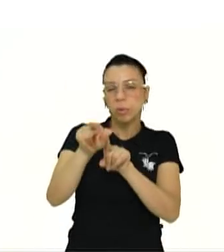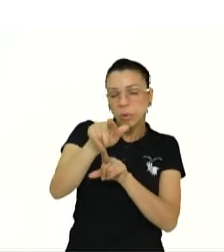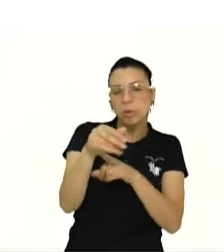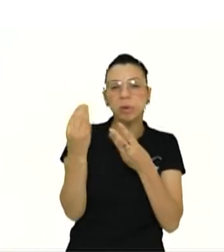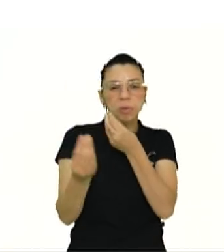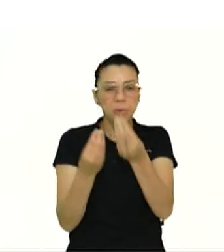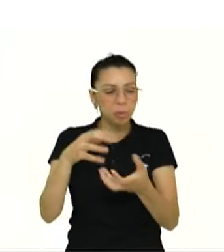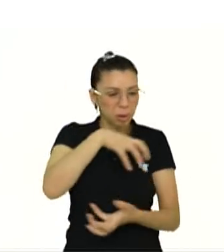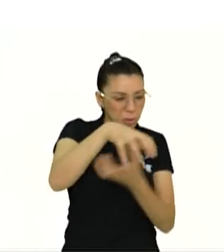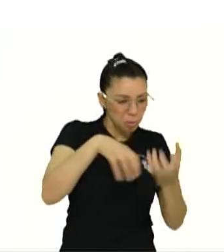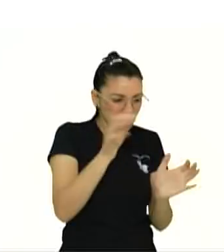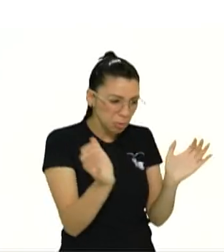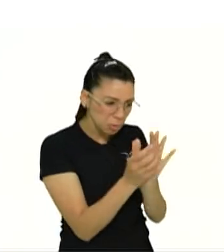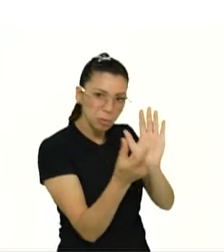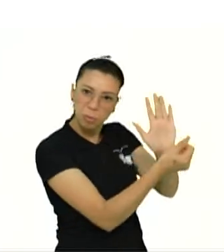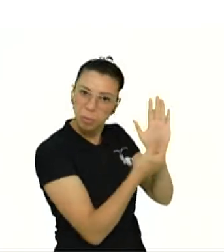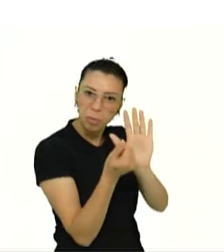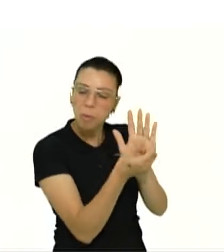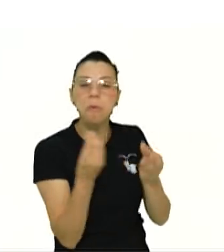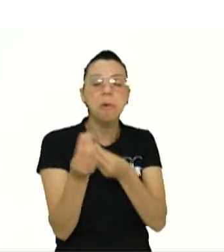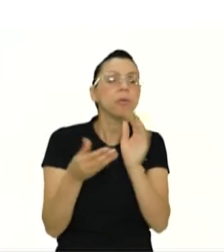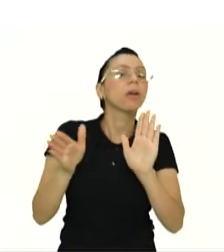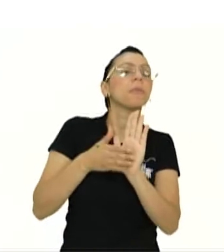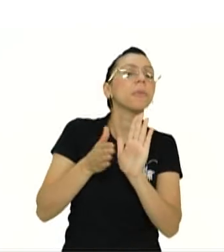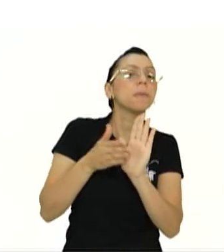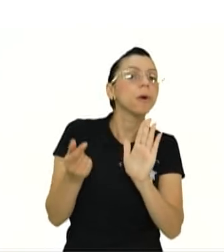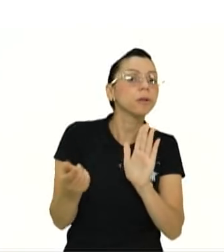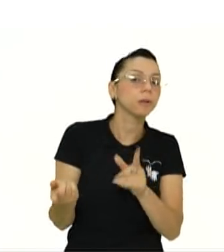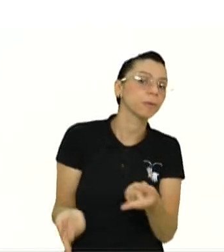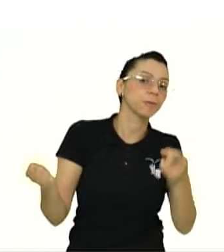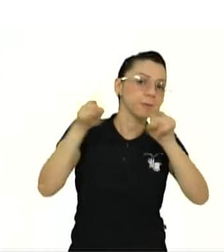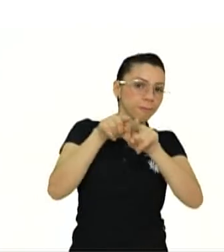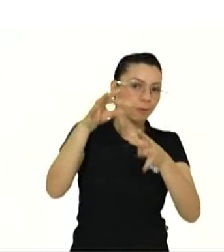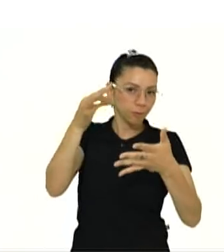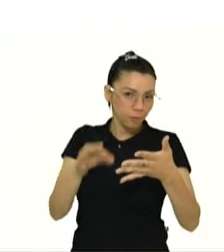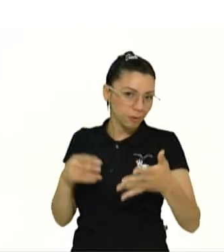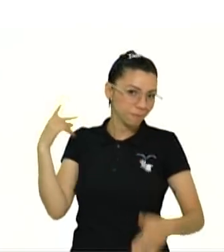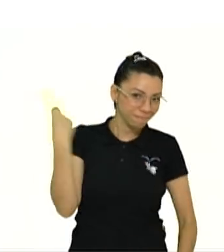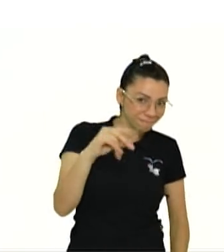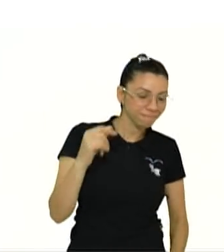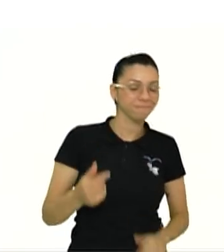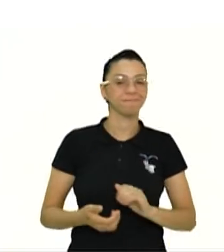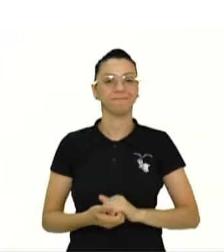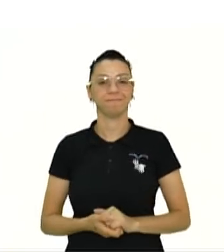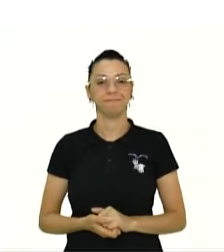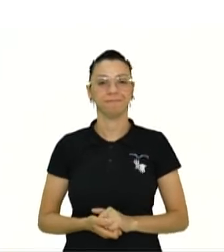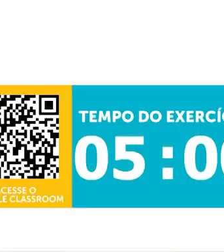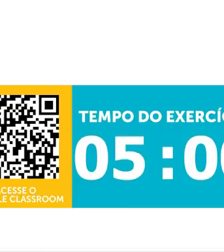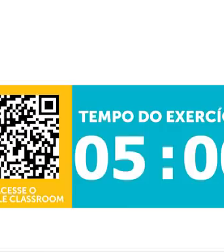mas pensa como incomodou os patrícios, né? Daqui a pouquinho nós voltamos, hein? Corrigimos juntos.